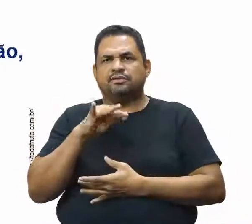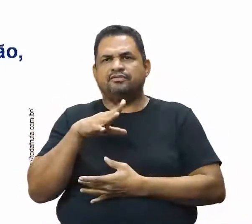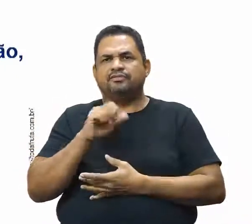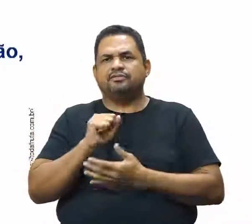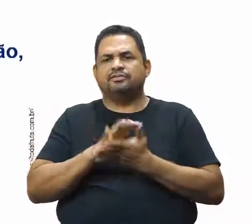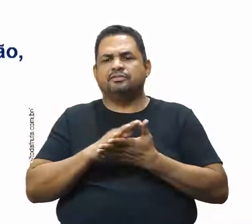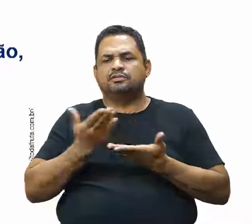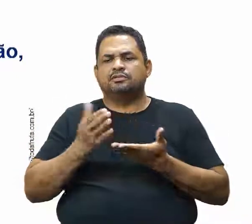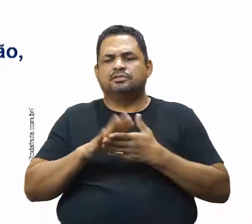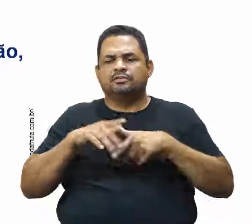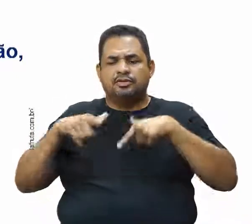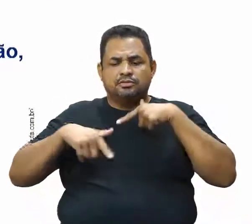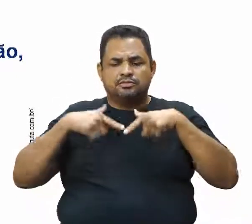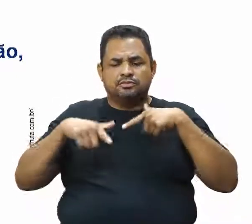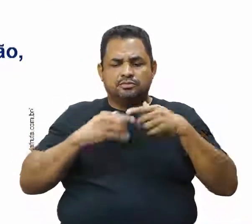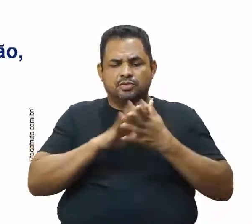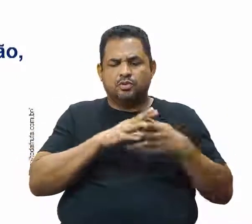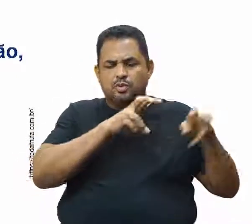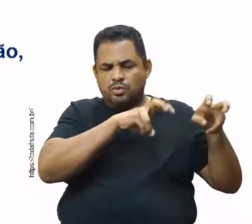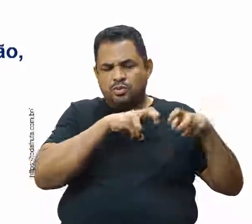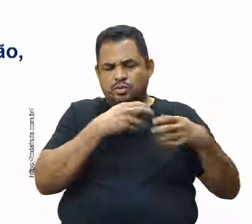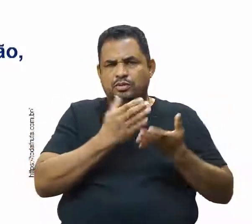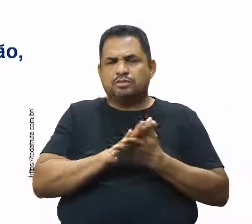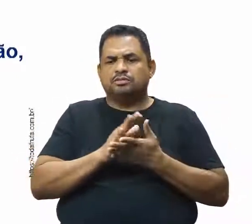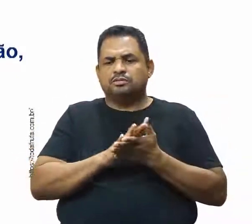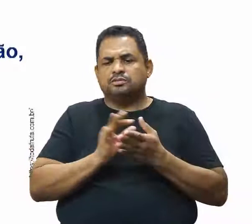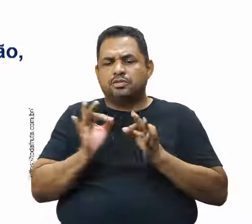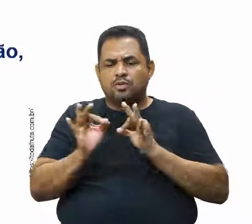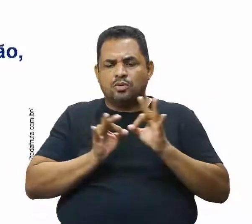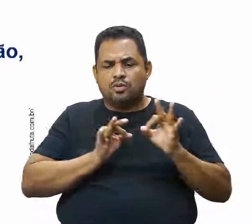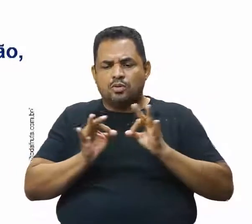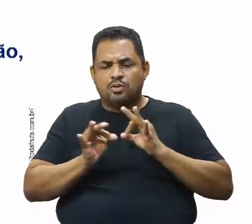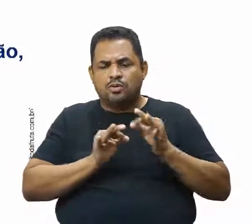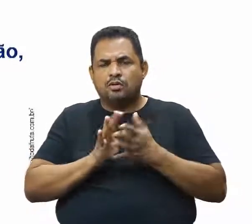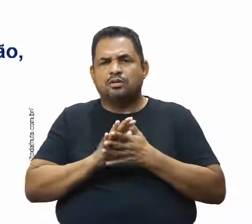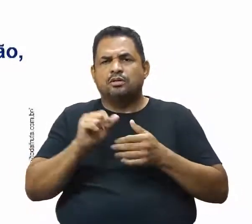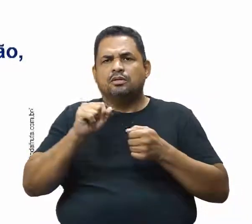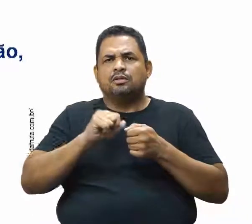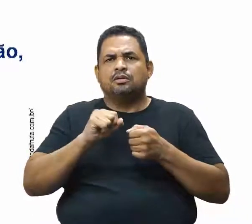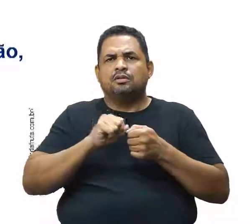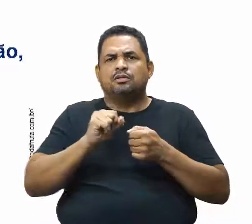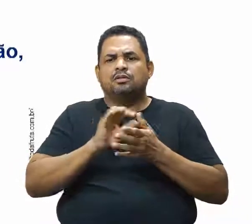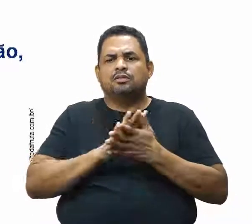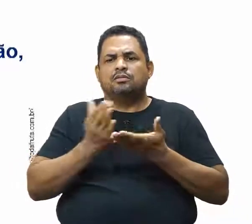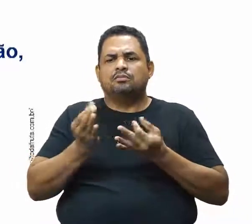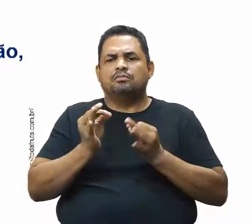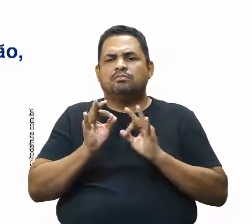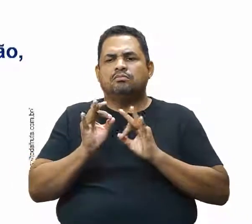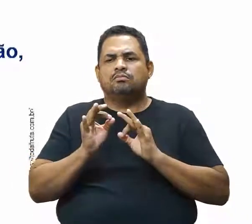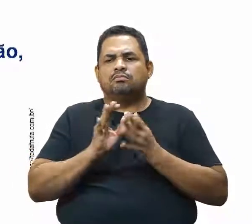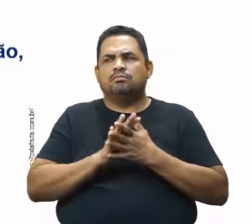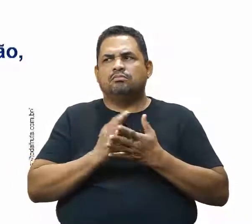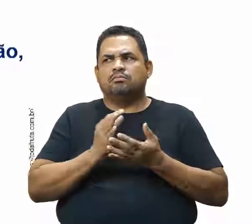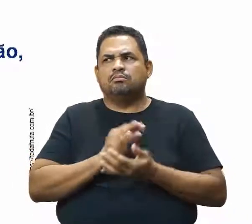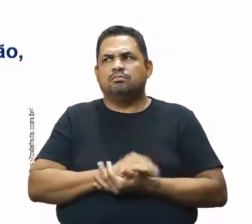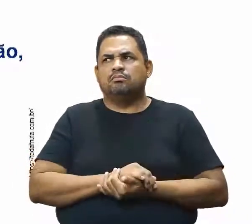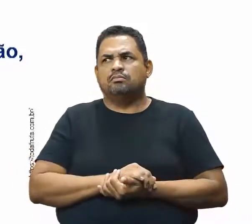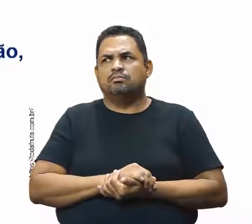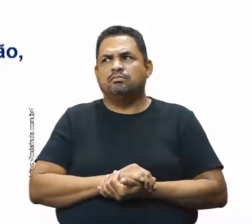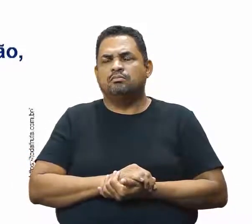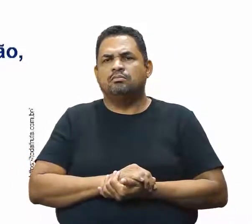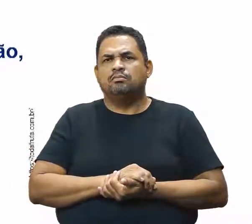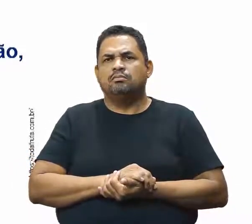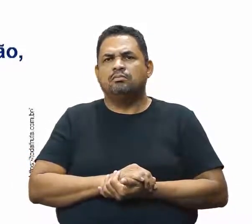dos produtores rurais se alinharem e realizar a formação de